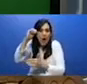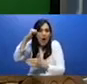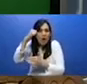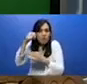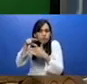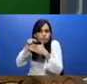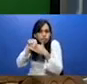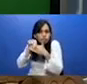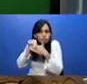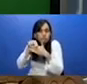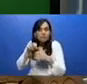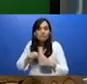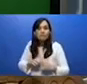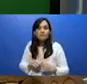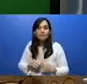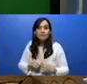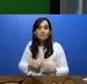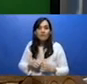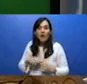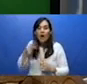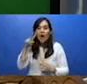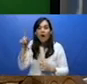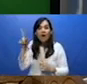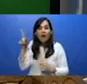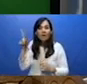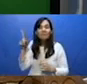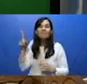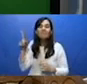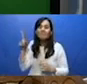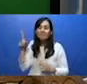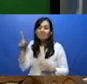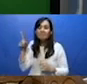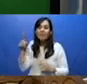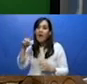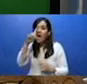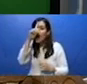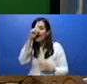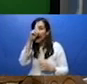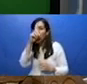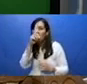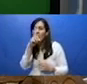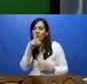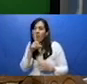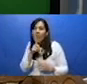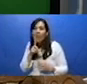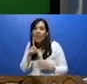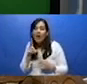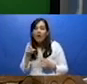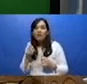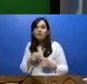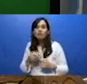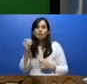observar que a folhinha vai começar a ficar amarelada, mais clarinha, pode acontecer de ficar